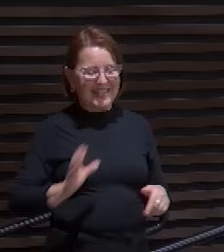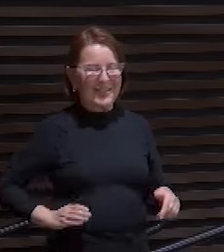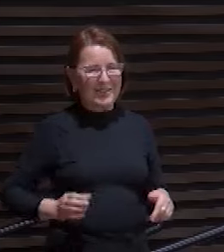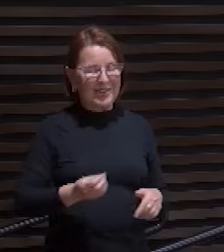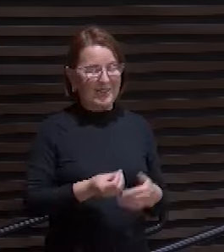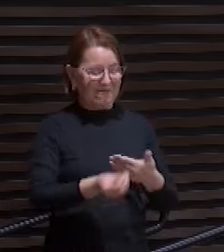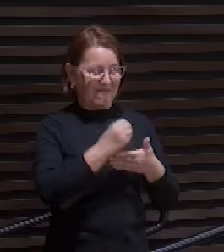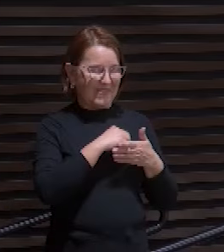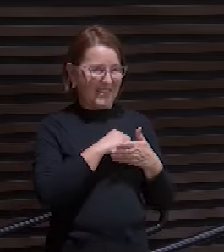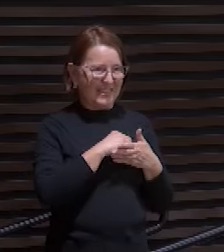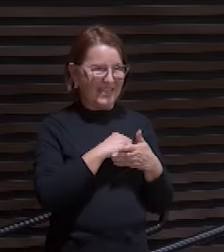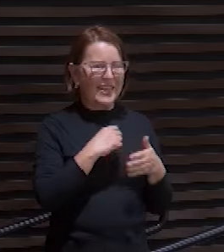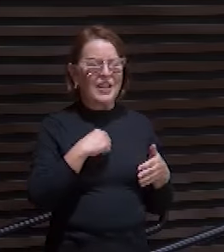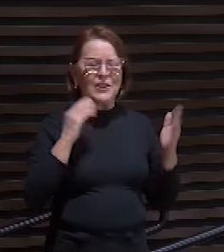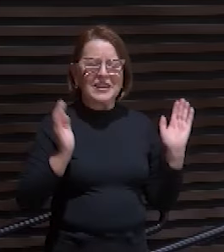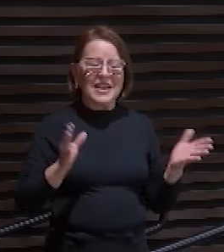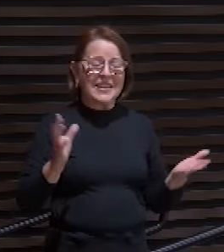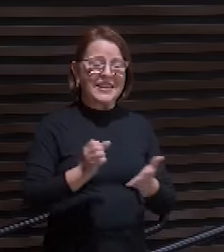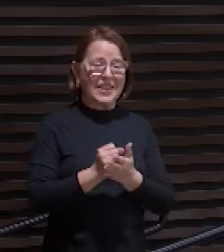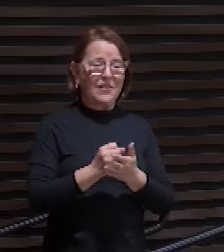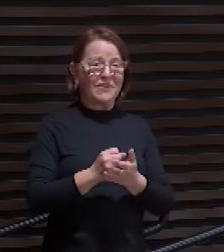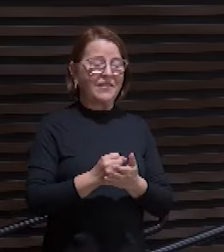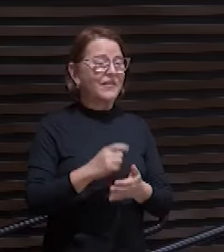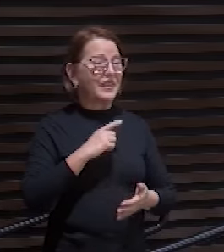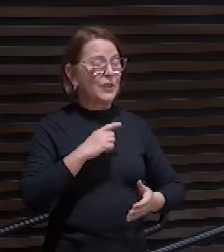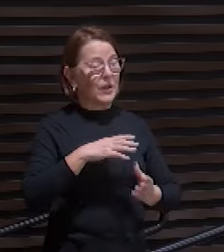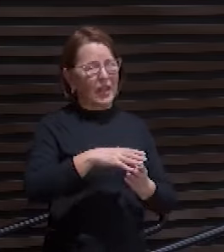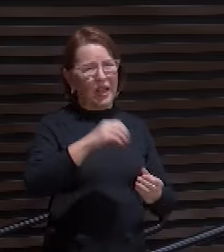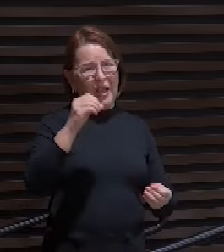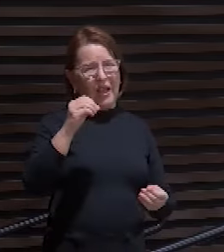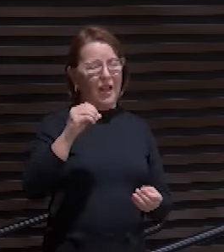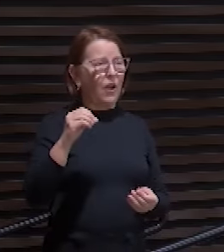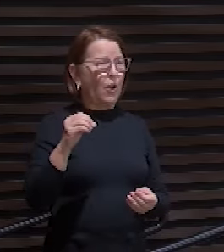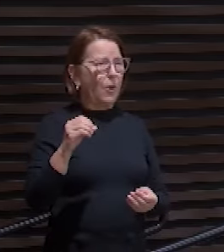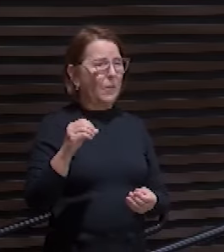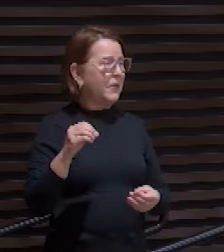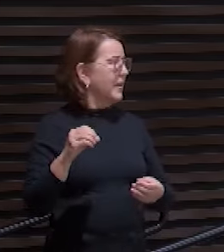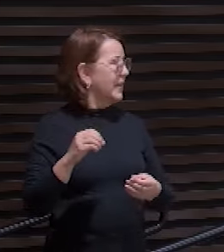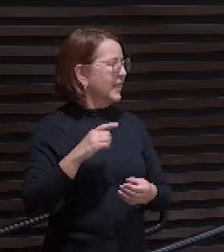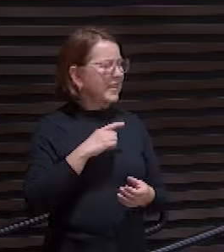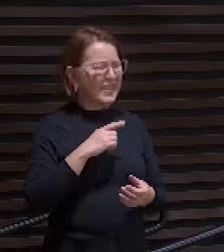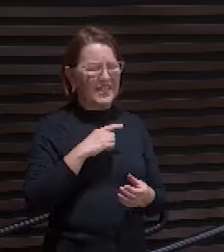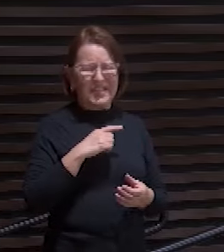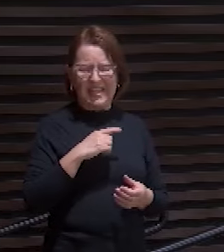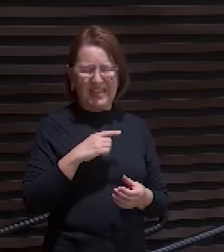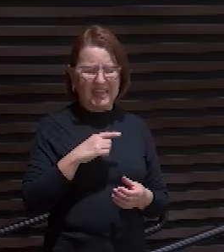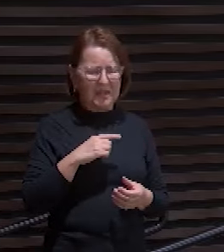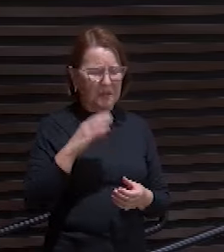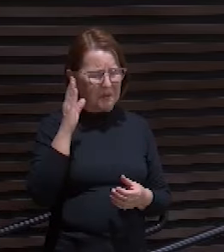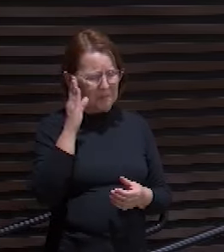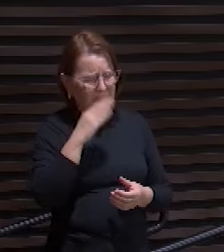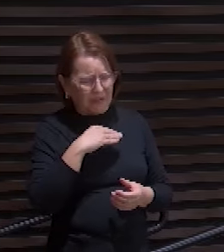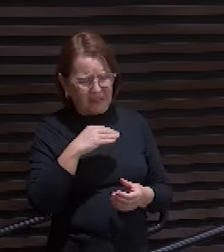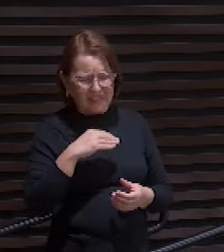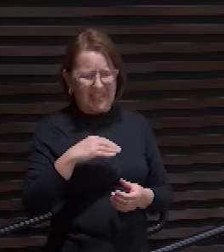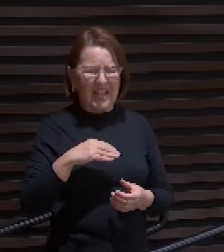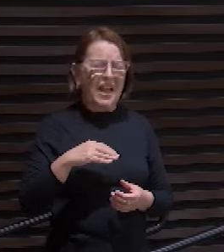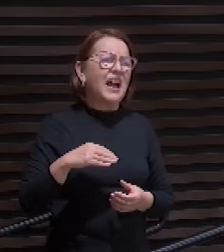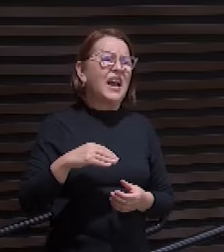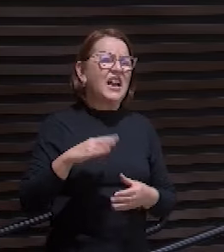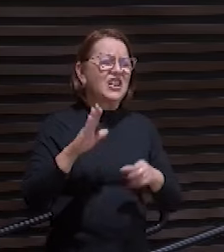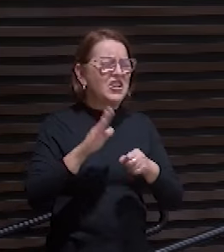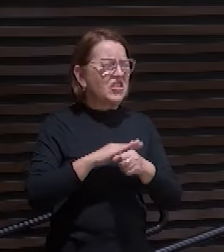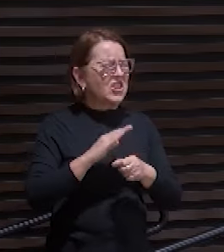salvo. Tem uma alma que está toda poluída, tem uma alma que existe um acúmulo de maldade, tem uma alma que está cheia de abuso e está cheia de